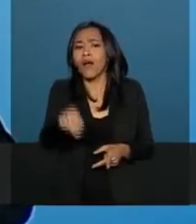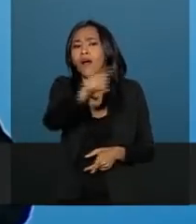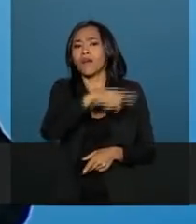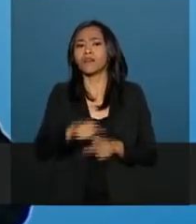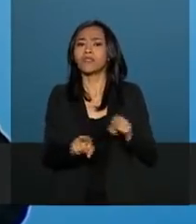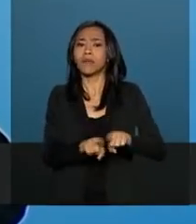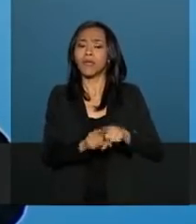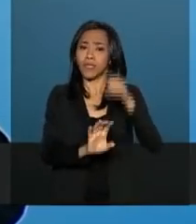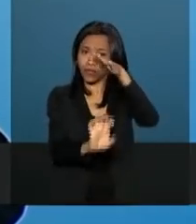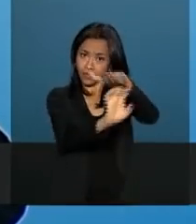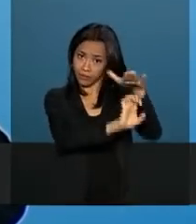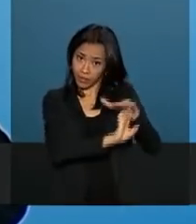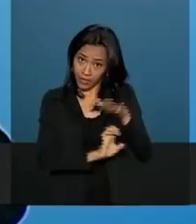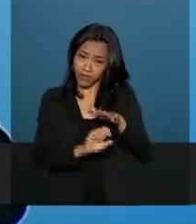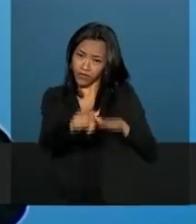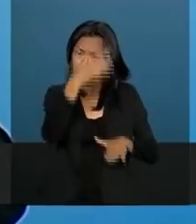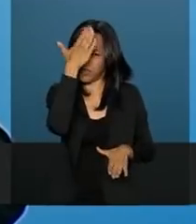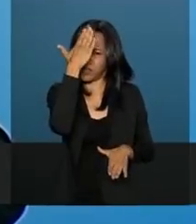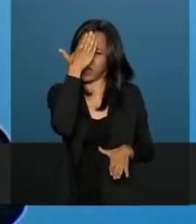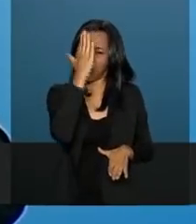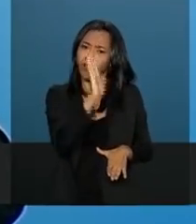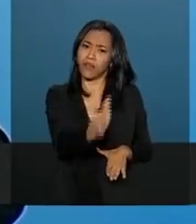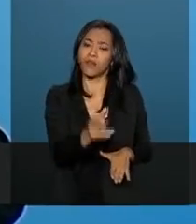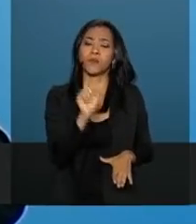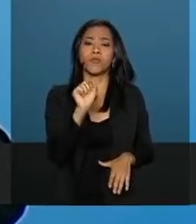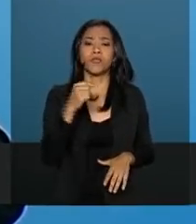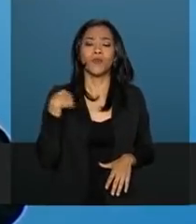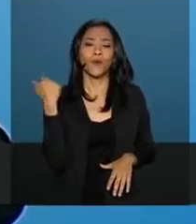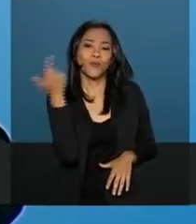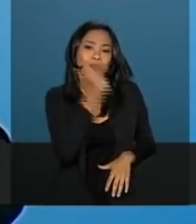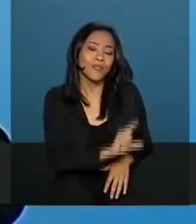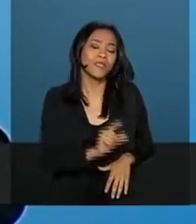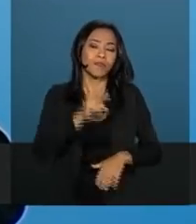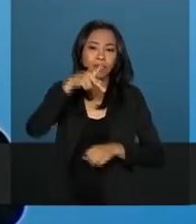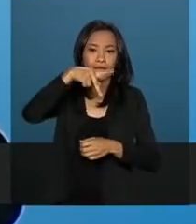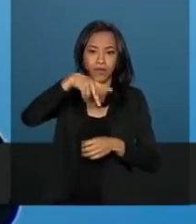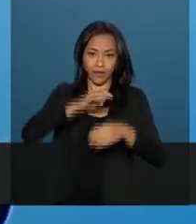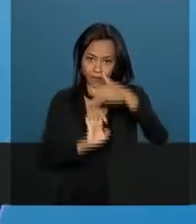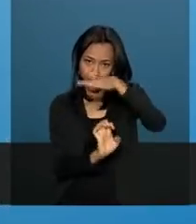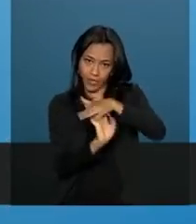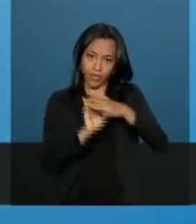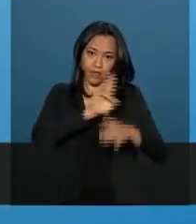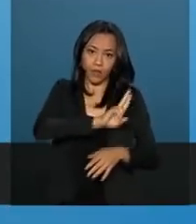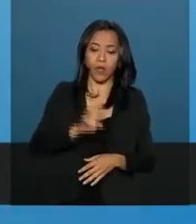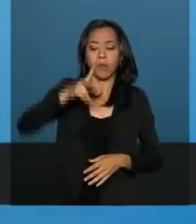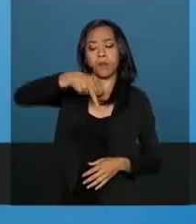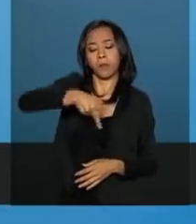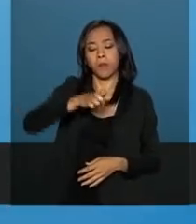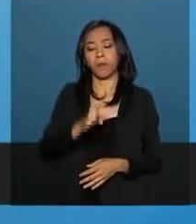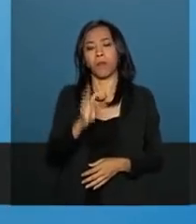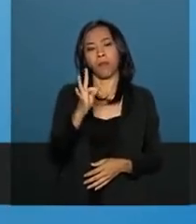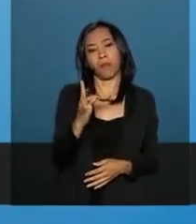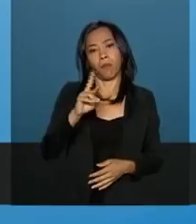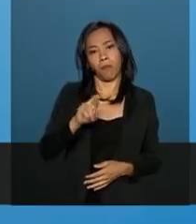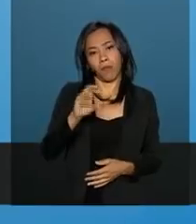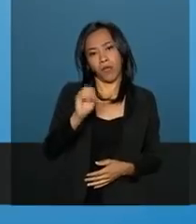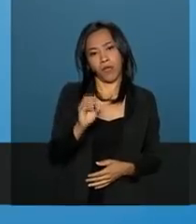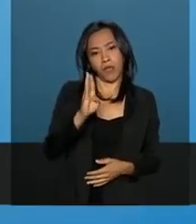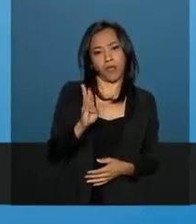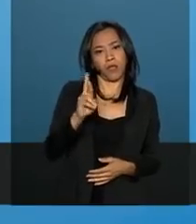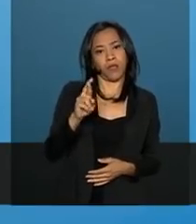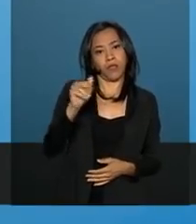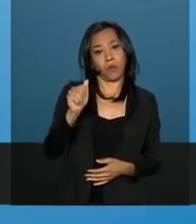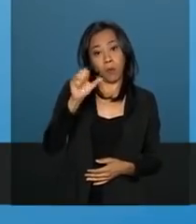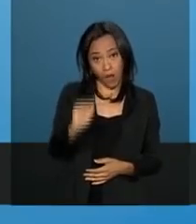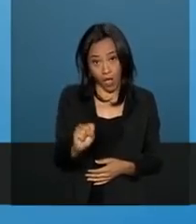conhecem a recuperação extraordinária da Petrobras, a triplicação do valor